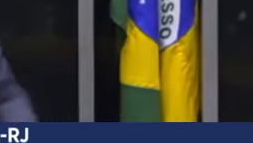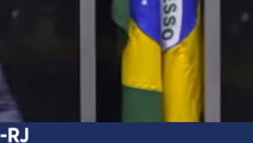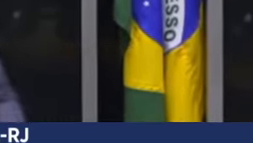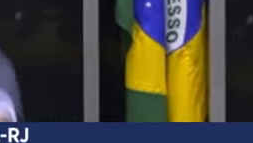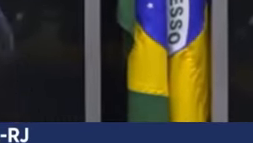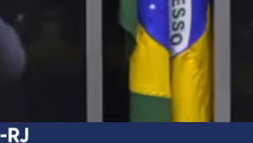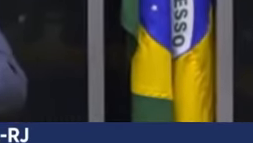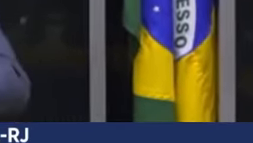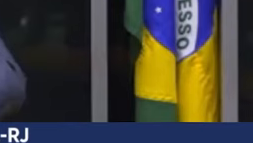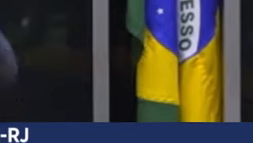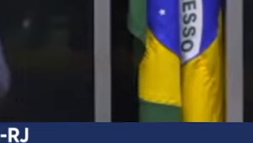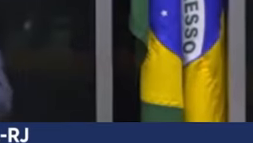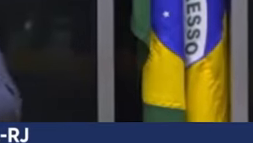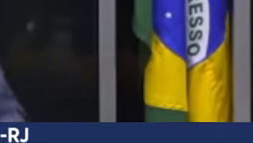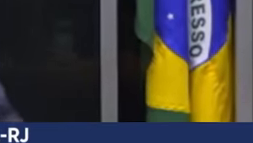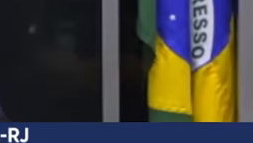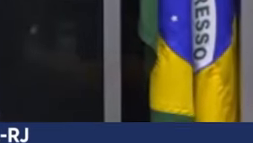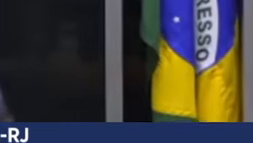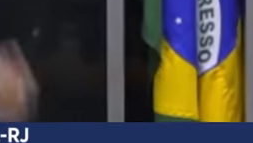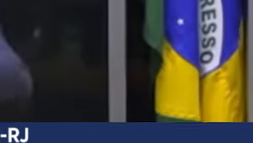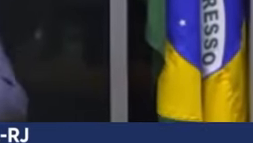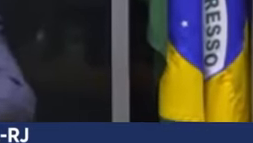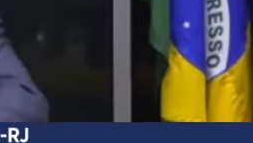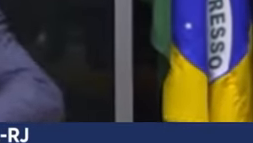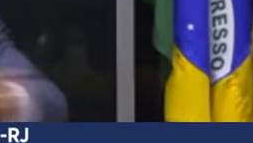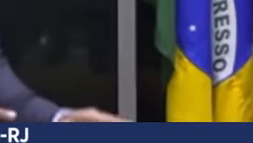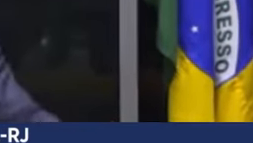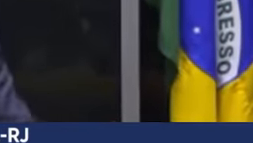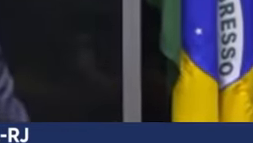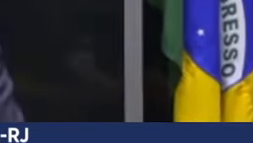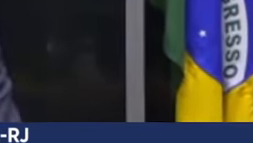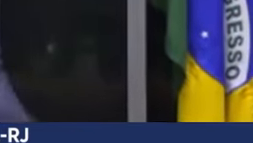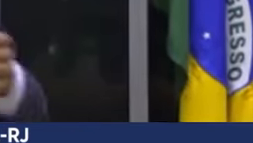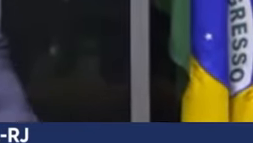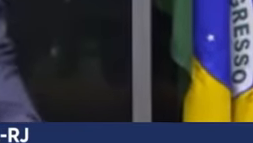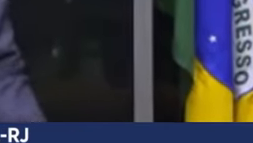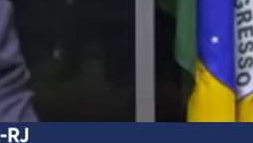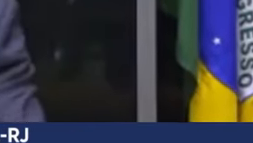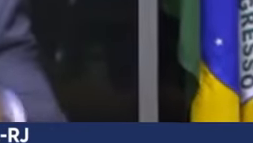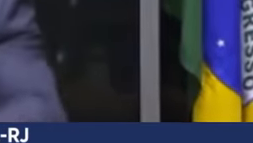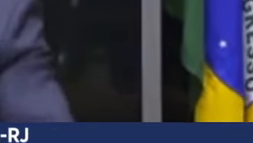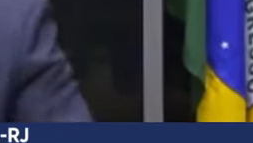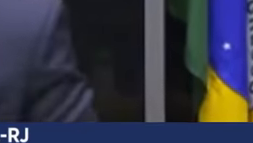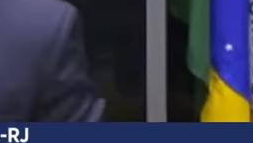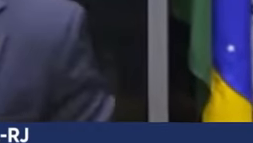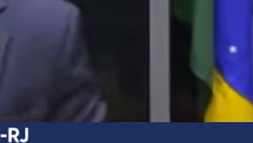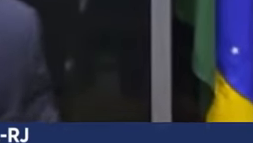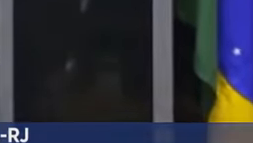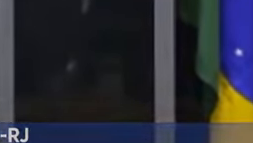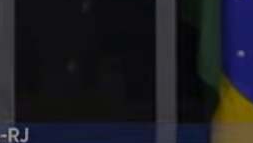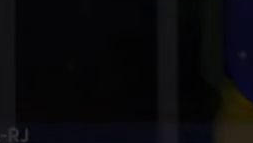outra direita. É Jair ou já era. É Jair ou a volta dos criminosos que afundaram o país. Obrigado.